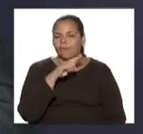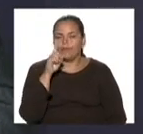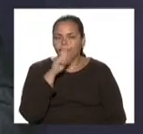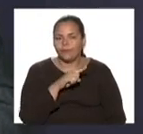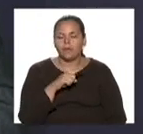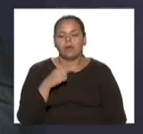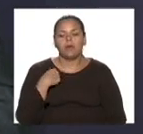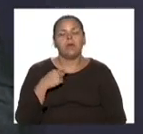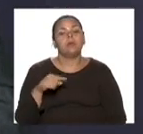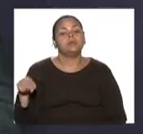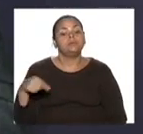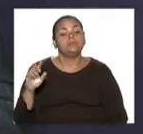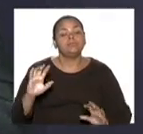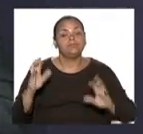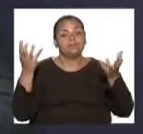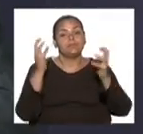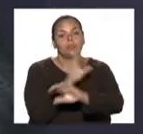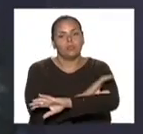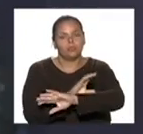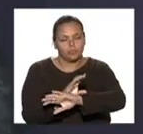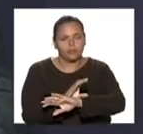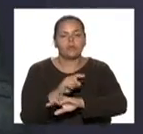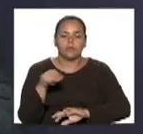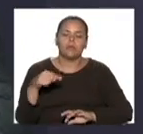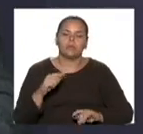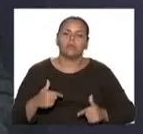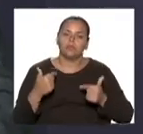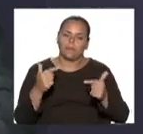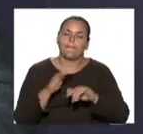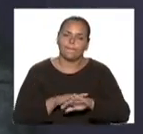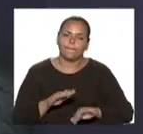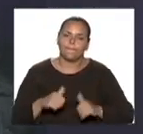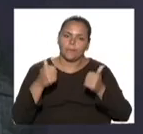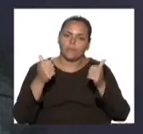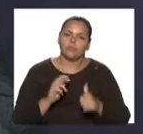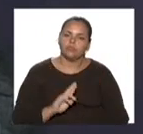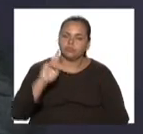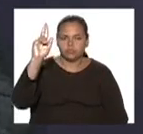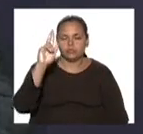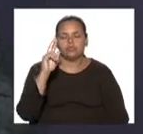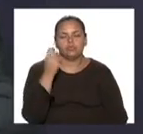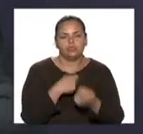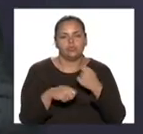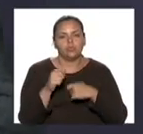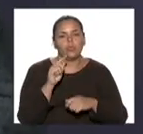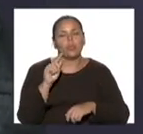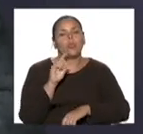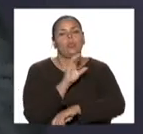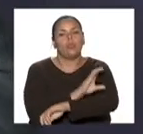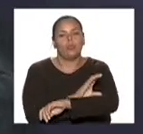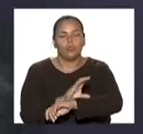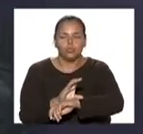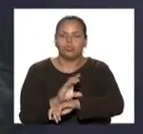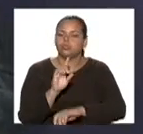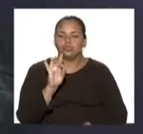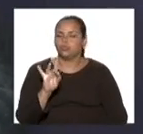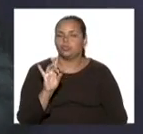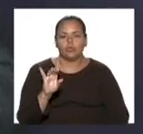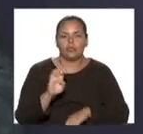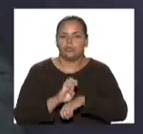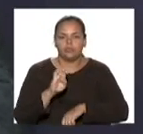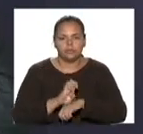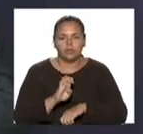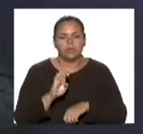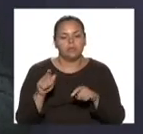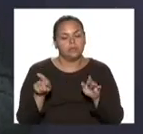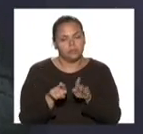dos projetos culturais. Então, são iniciativas importantes para que você possa melhorar a gestão da cultura, não só do Estado, mas